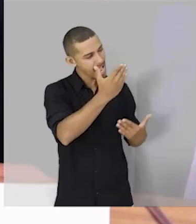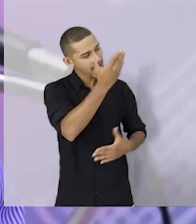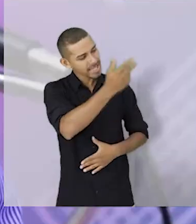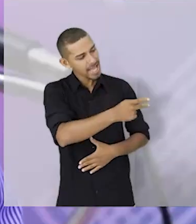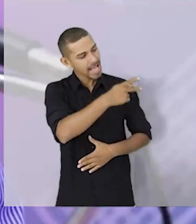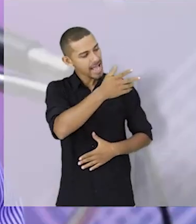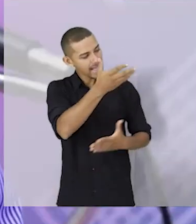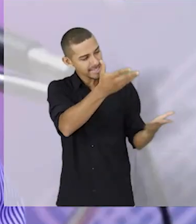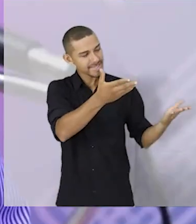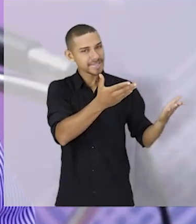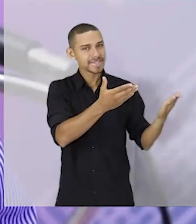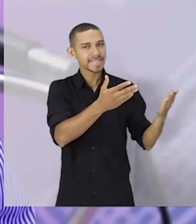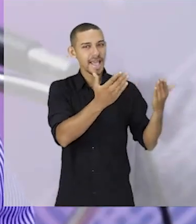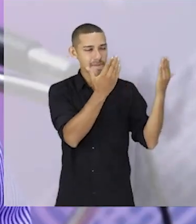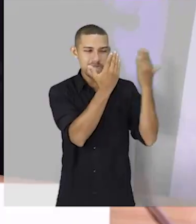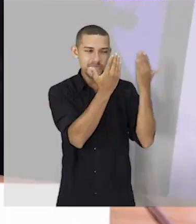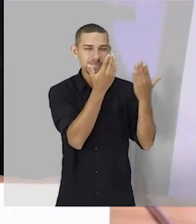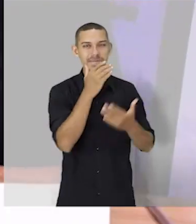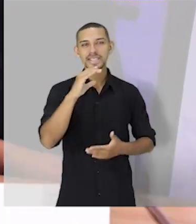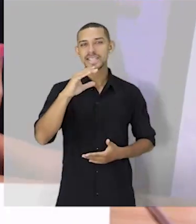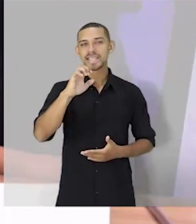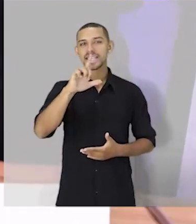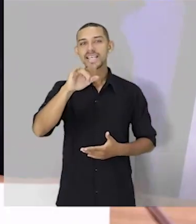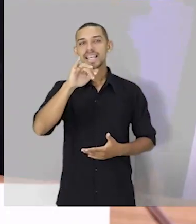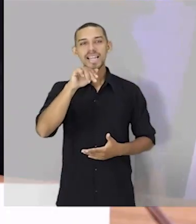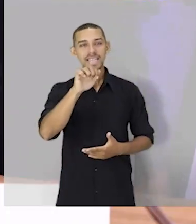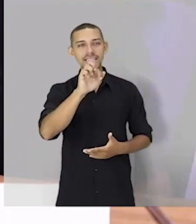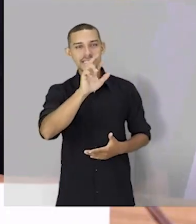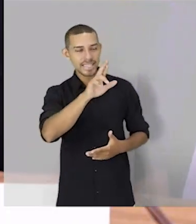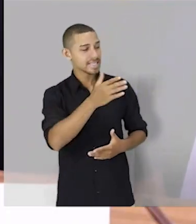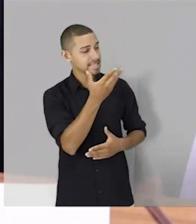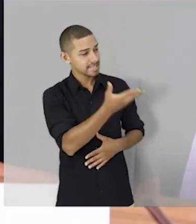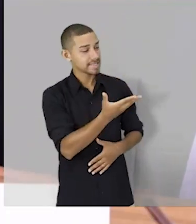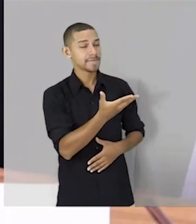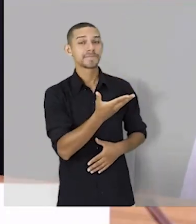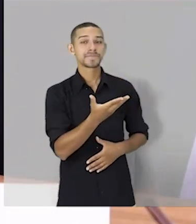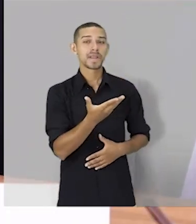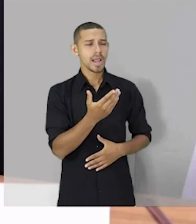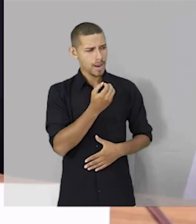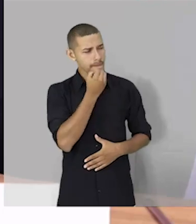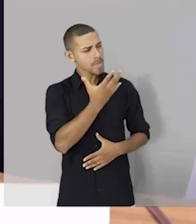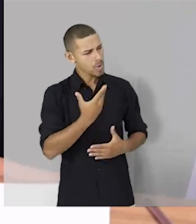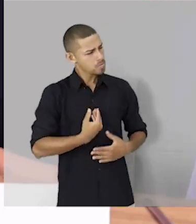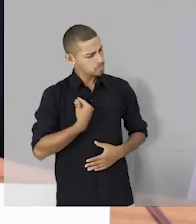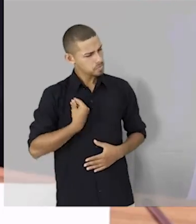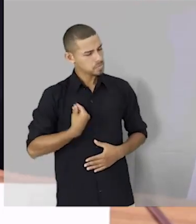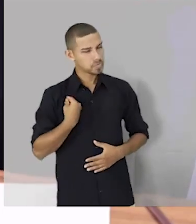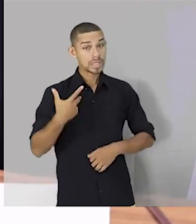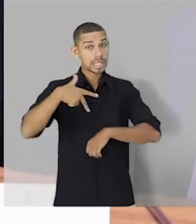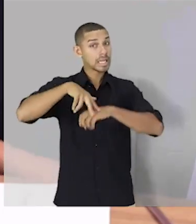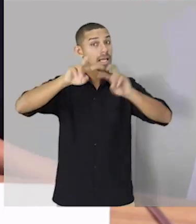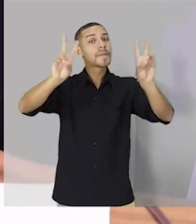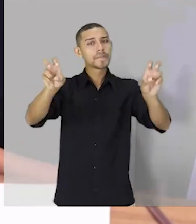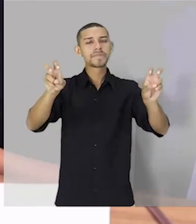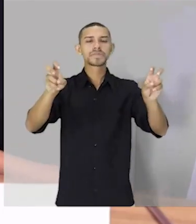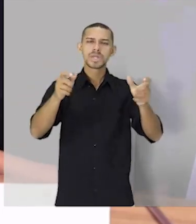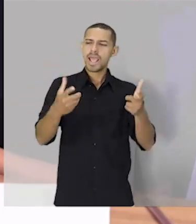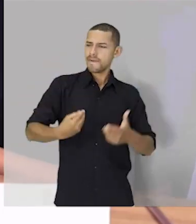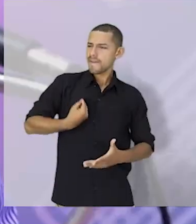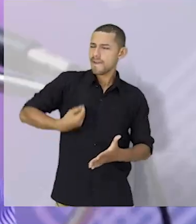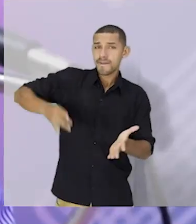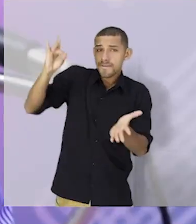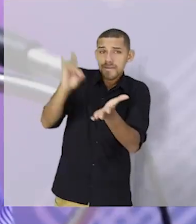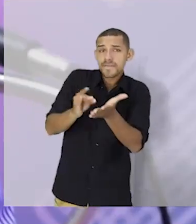que agradeço. Pela presença, né, por estar aqui conosco. Foi muito bacana conversar sobre esse assunto, que é uma realidade na